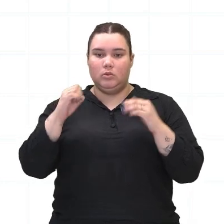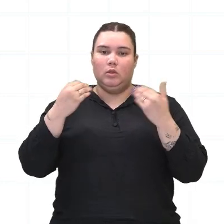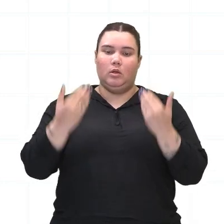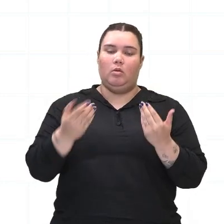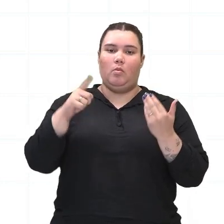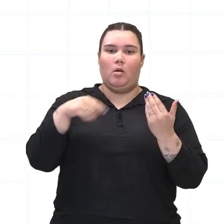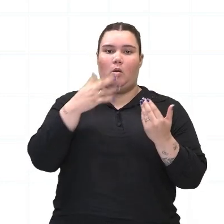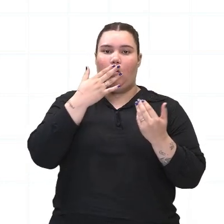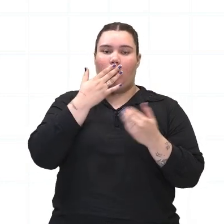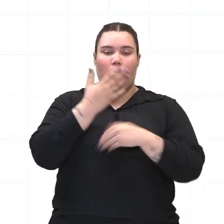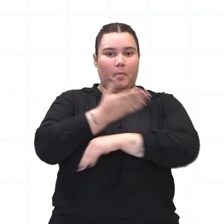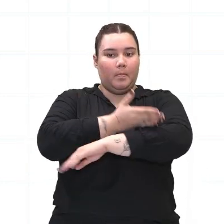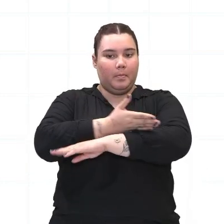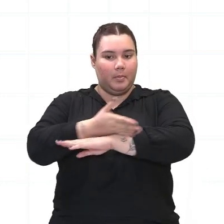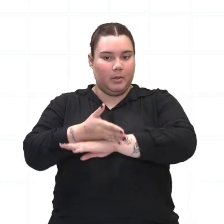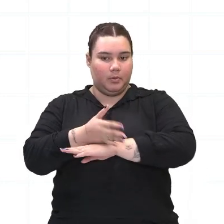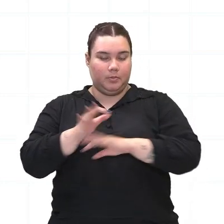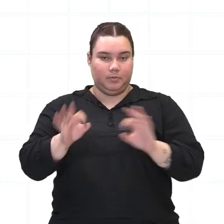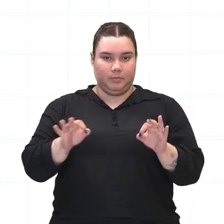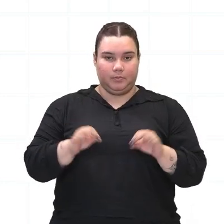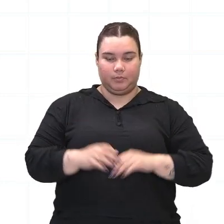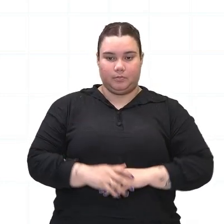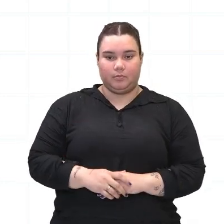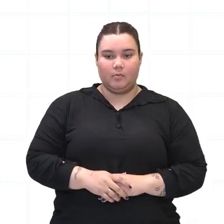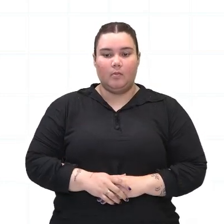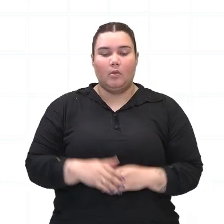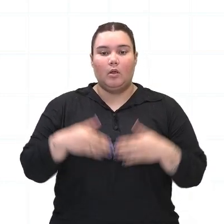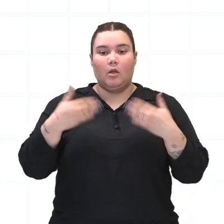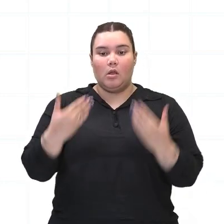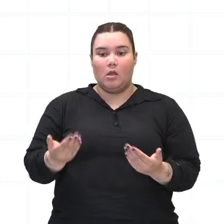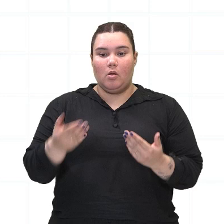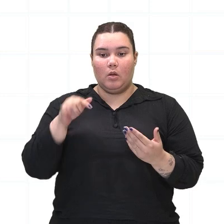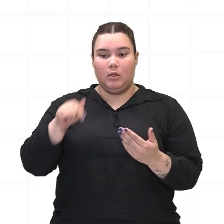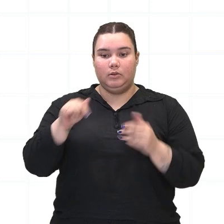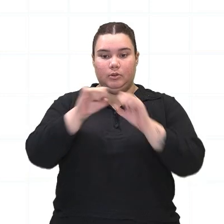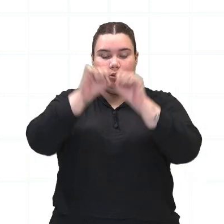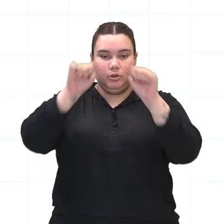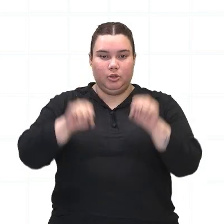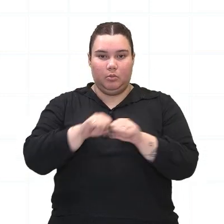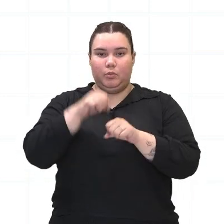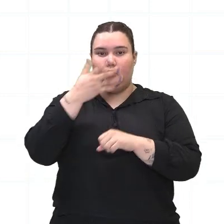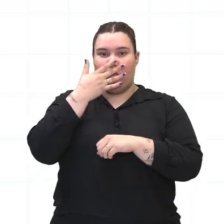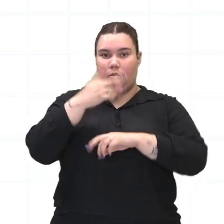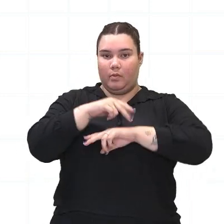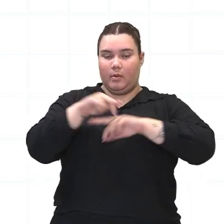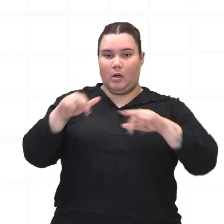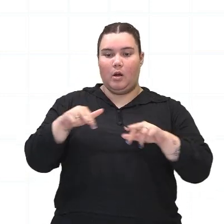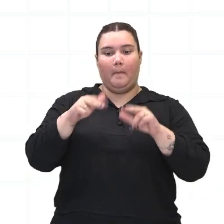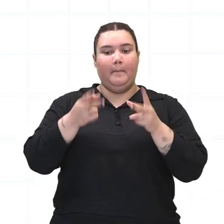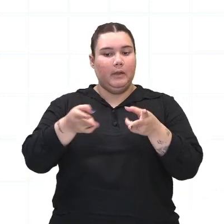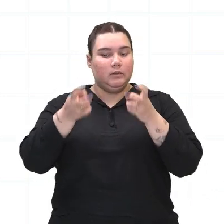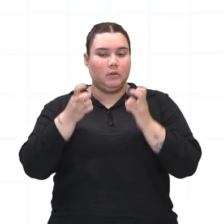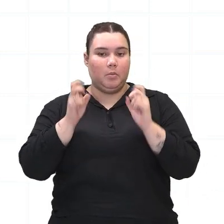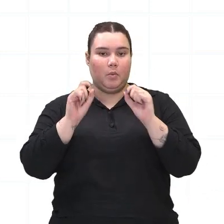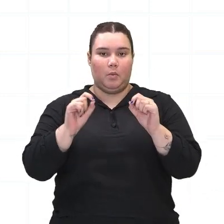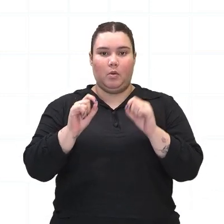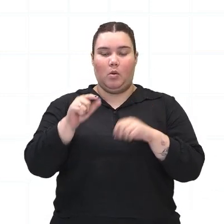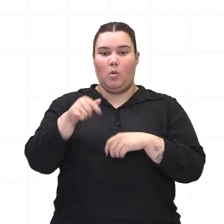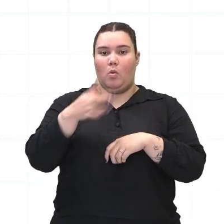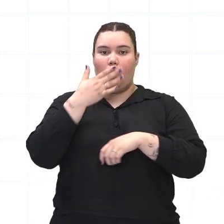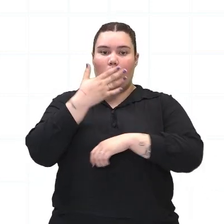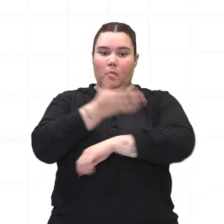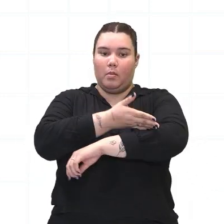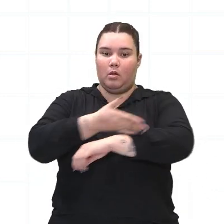a cor branca no meio. Então, esse sistema ativo de cores luz nos mostra ali que o branco é